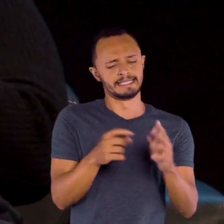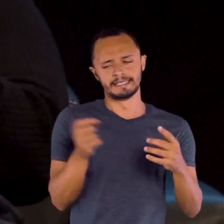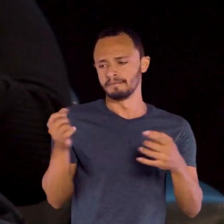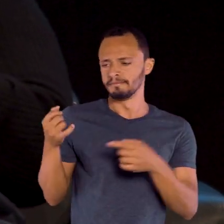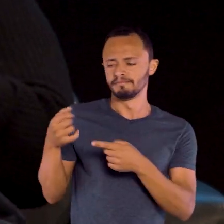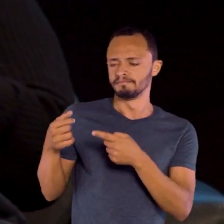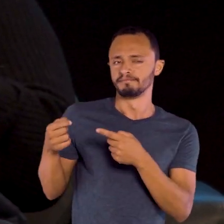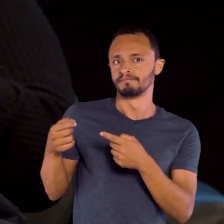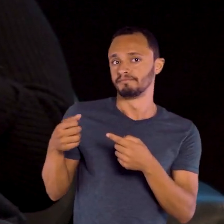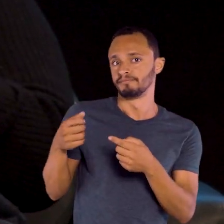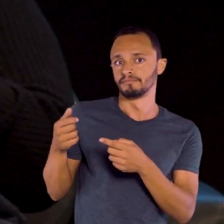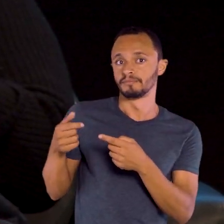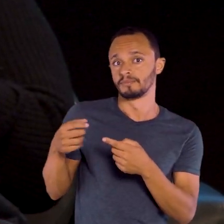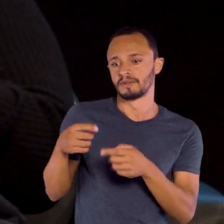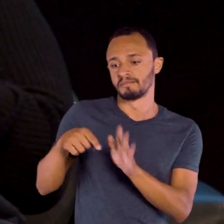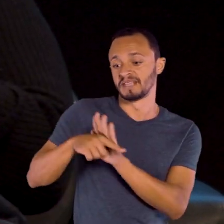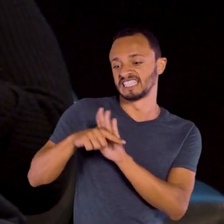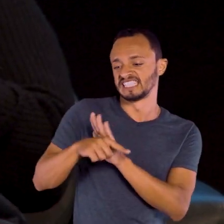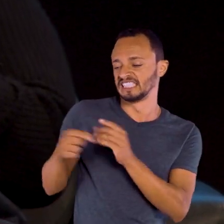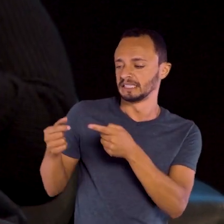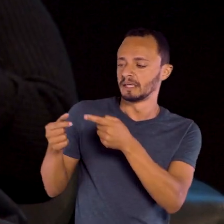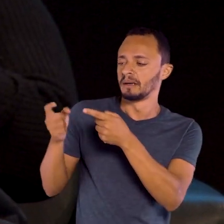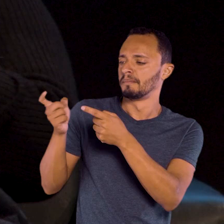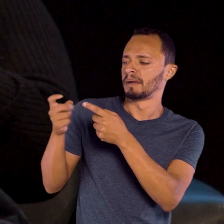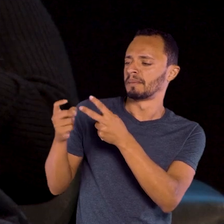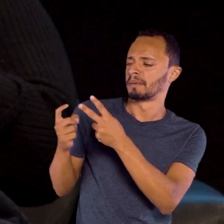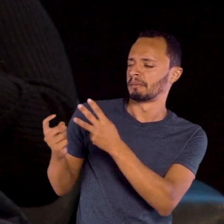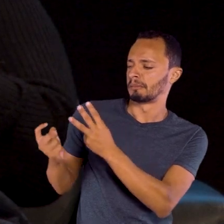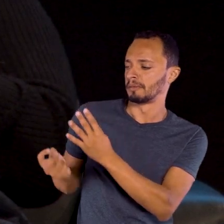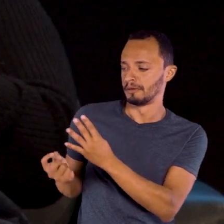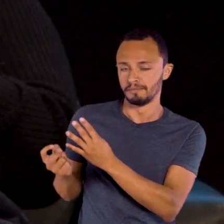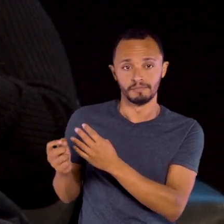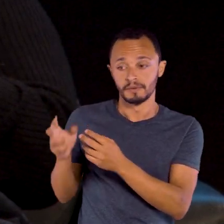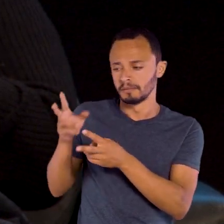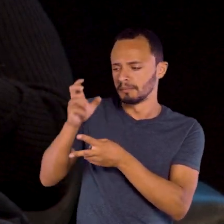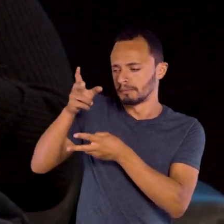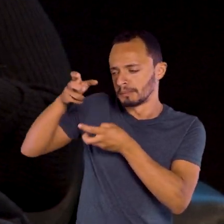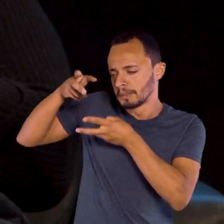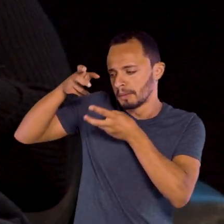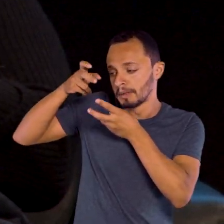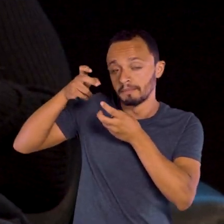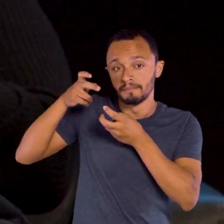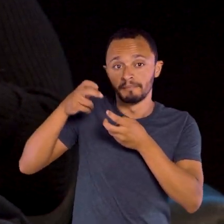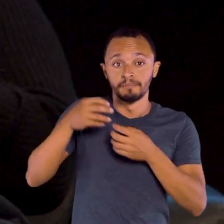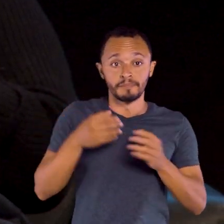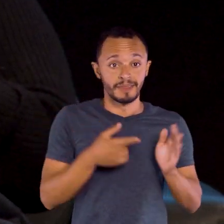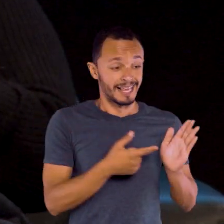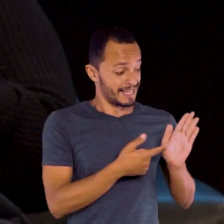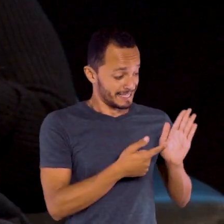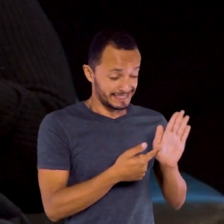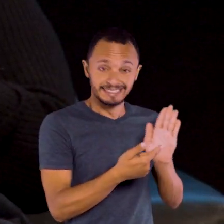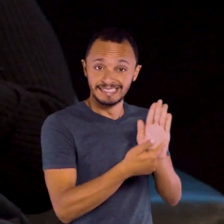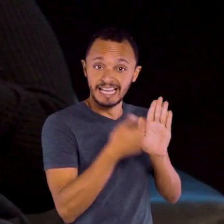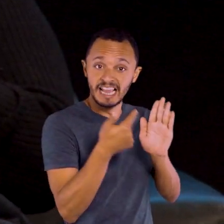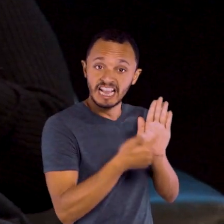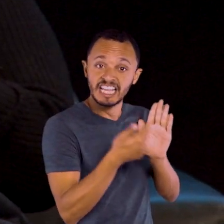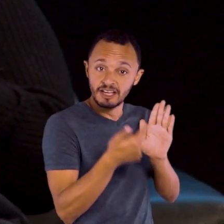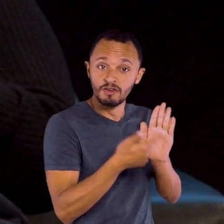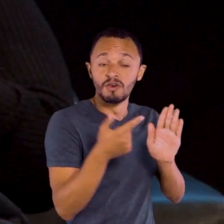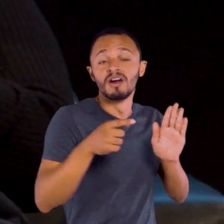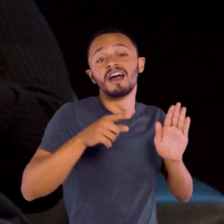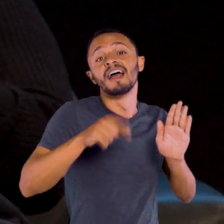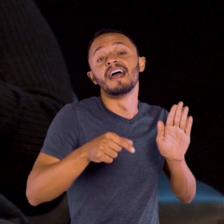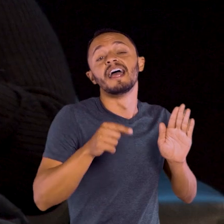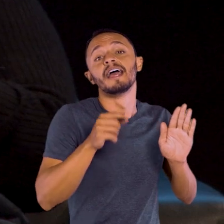Esse livro, né, ele nos mostra um silenciamento e um apagamento muito,